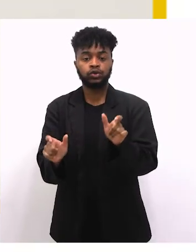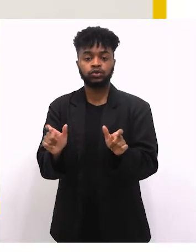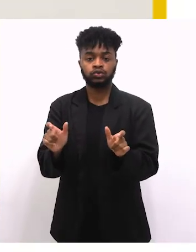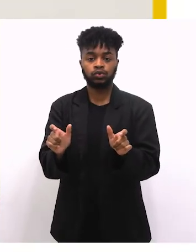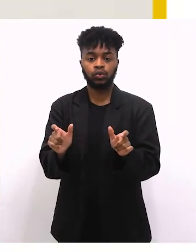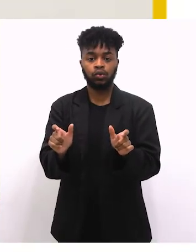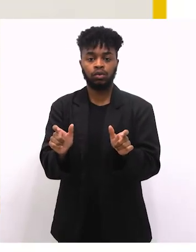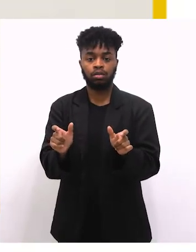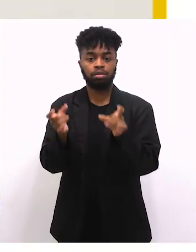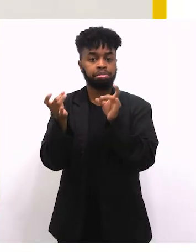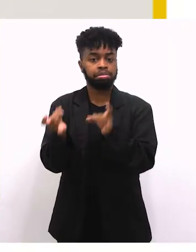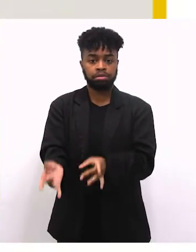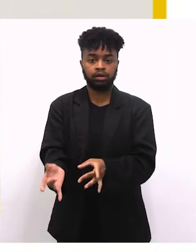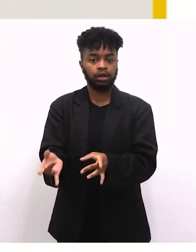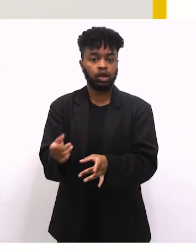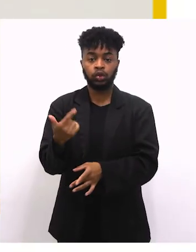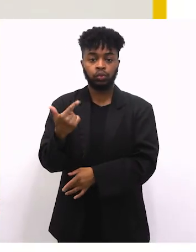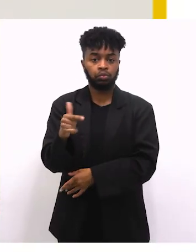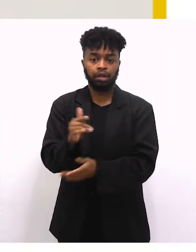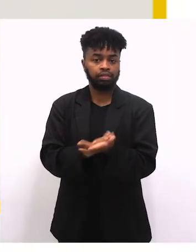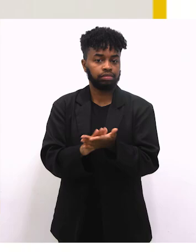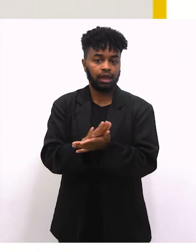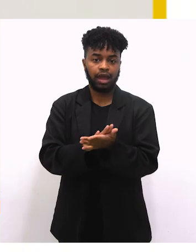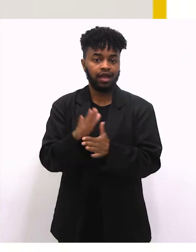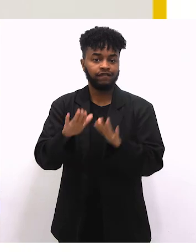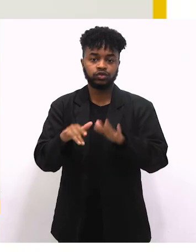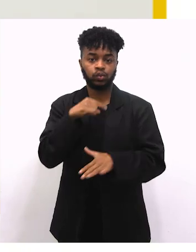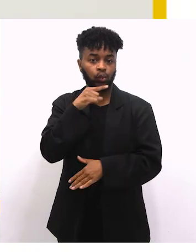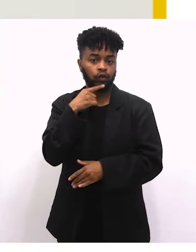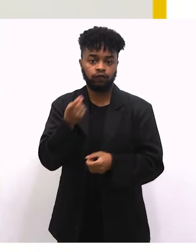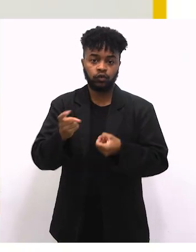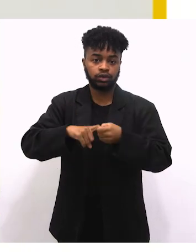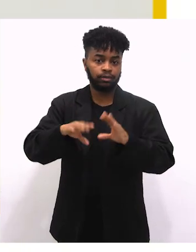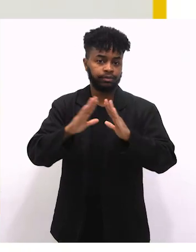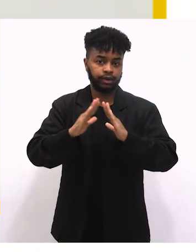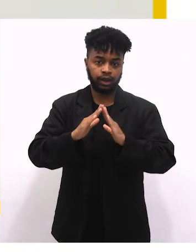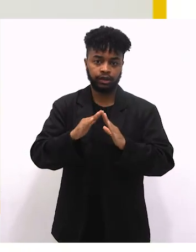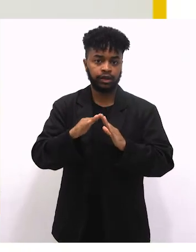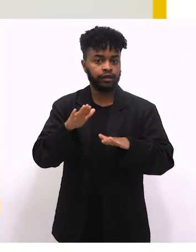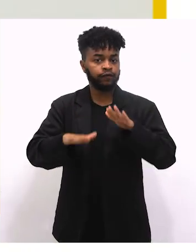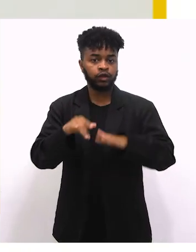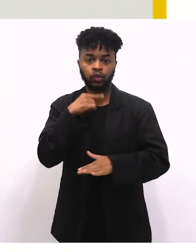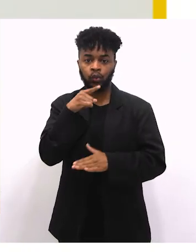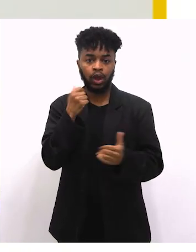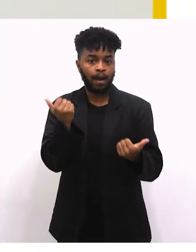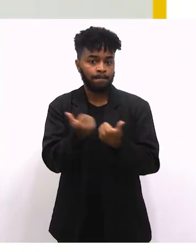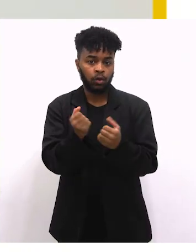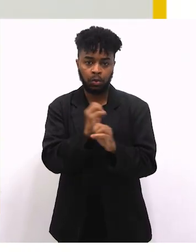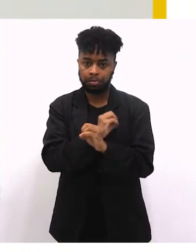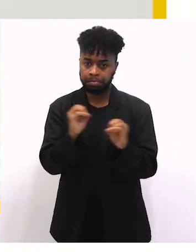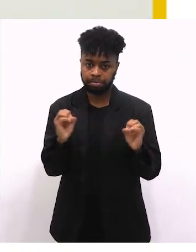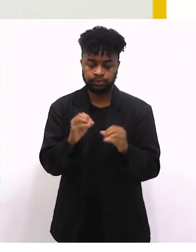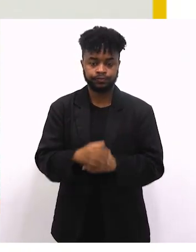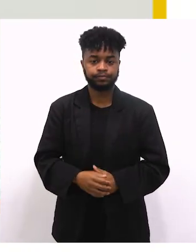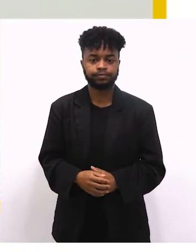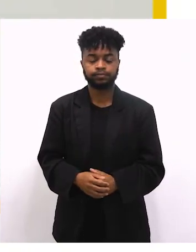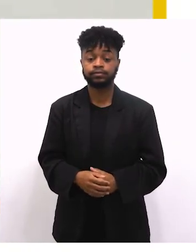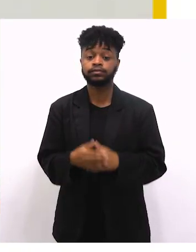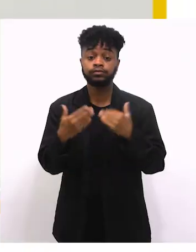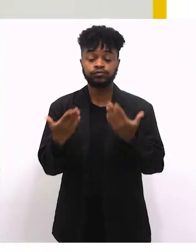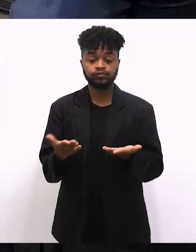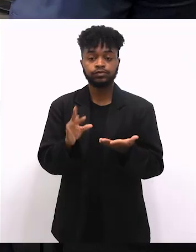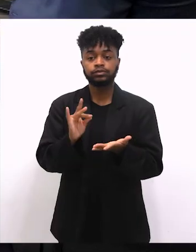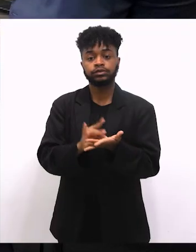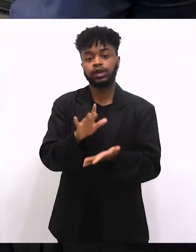ficando à mercê, sem ter muitas vezes como voltar, sem ter um apoio. Então, na verdade,